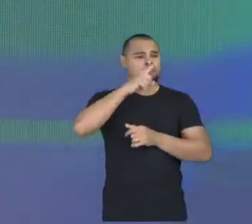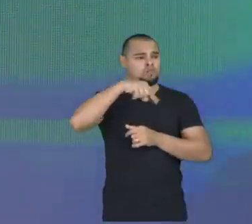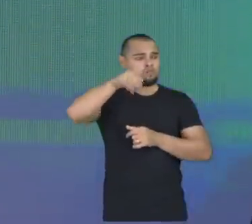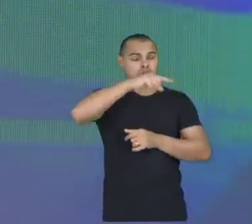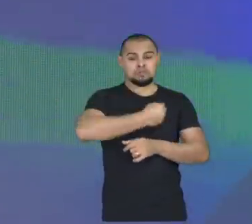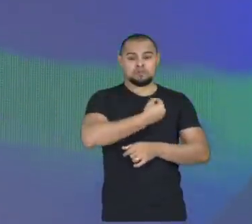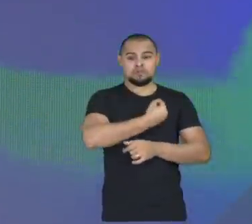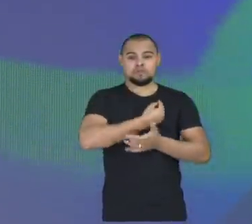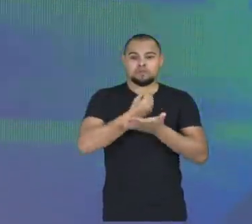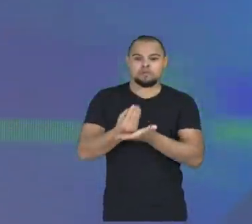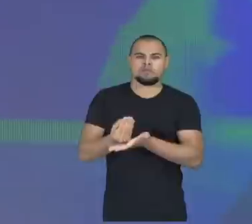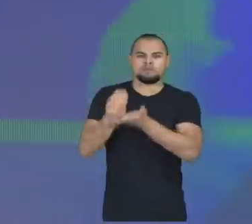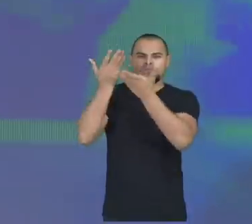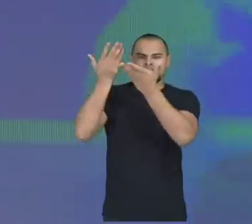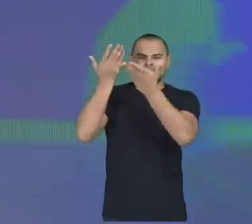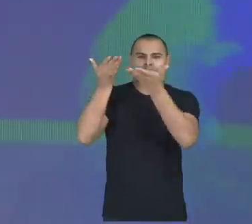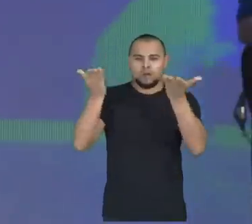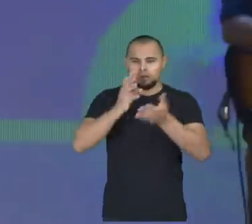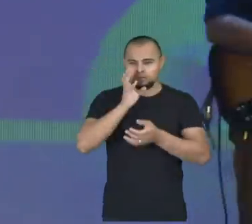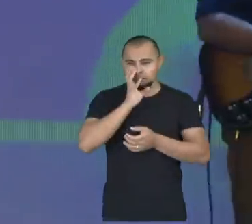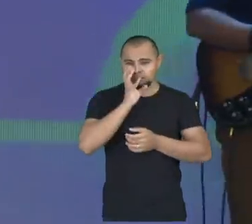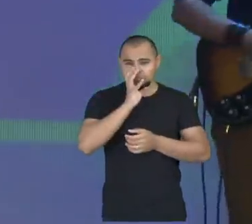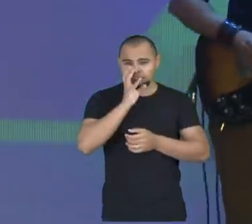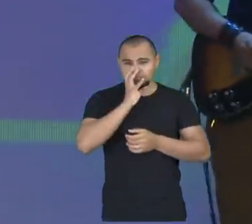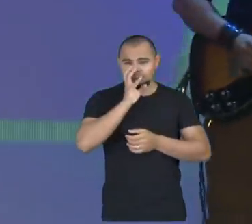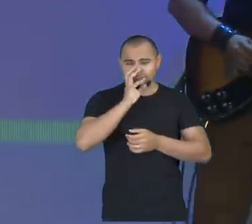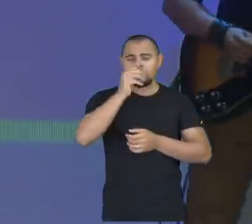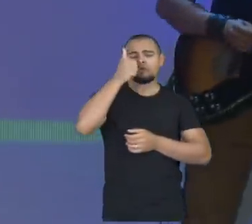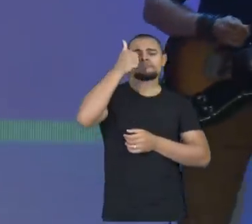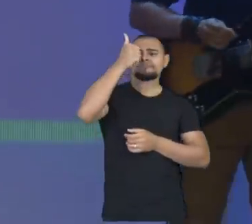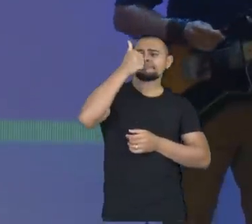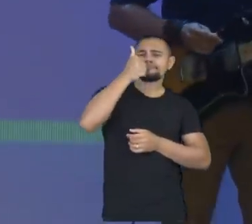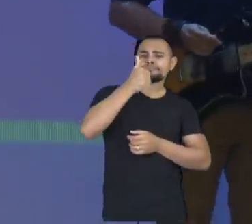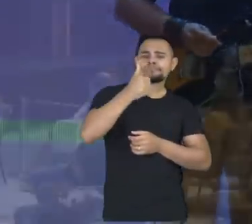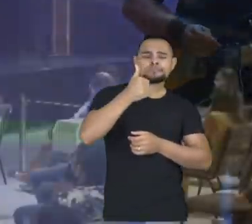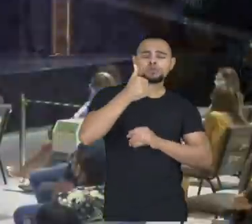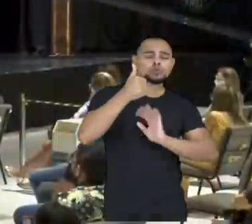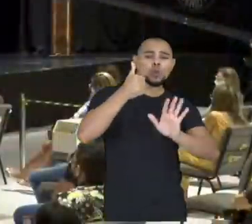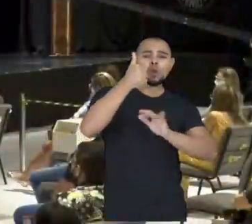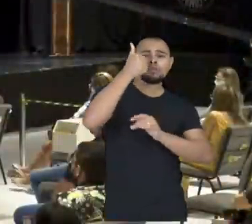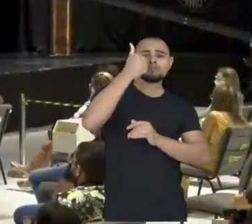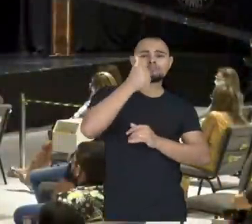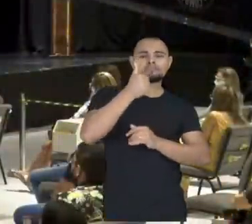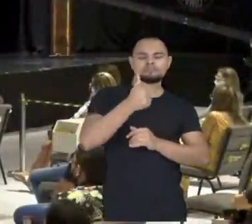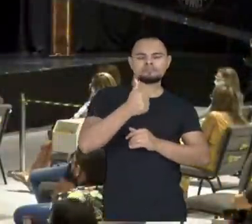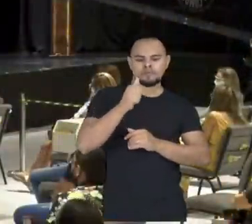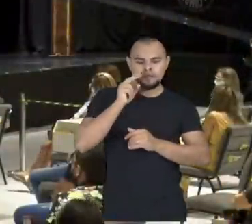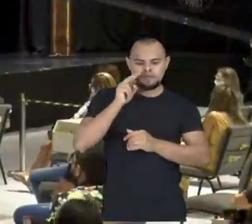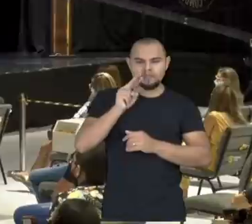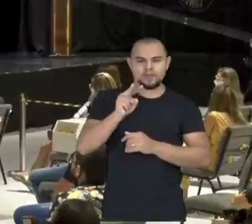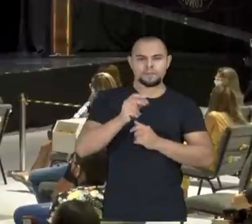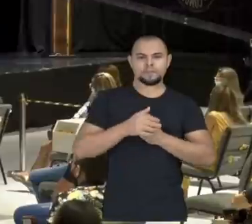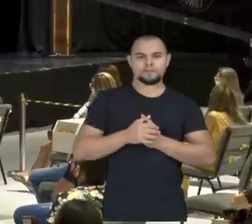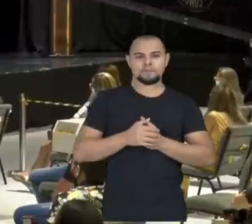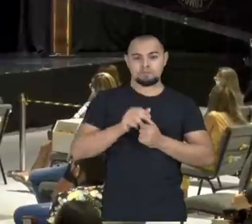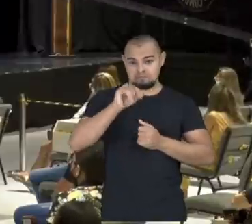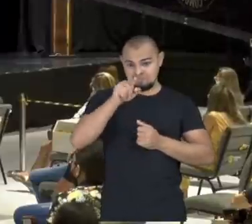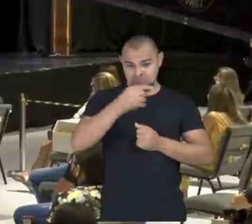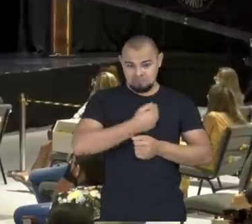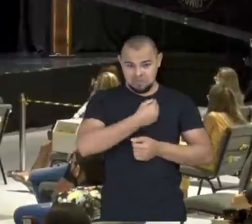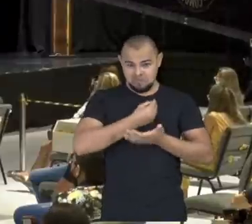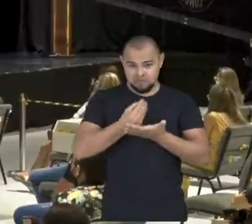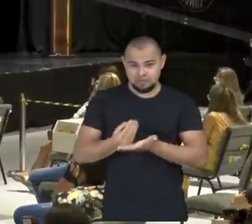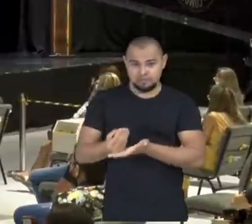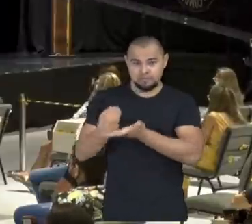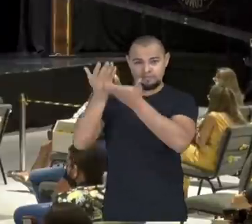vida a Jesus, está nos escutando agora, coloca um legalzinho aqui, só para a gente ver agora, se você está entregando a sua vida ao Senhor,